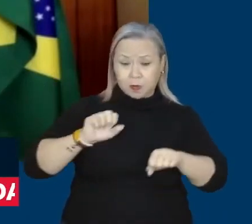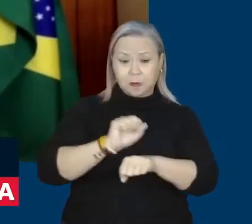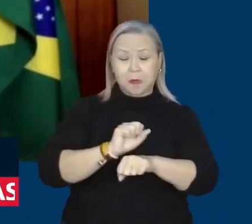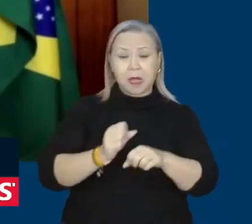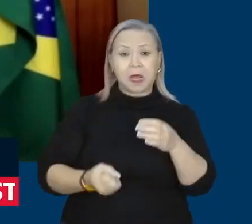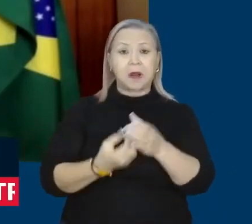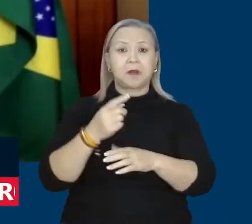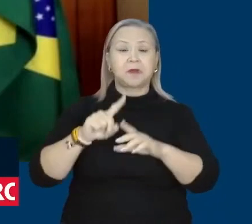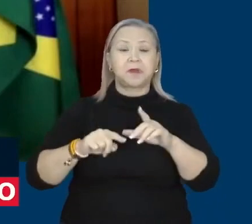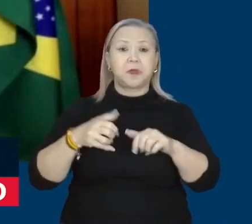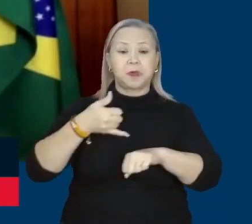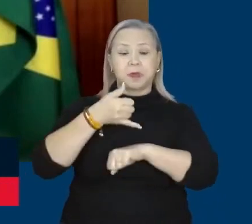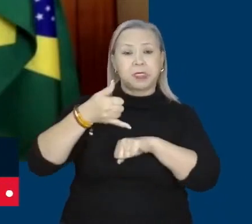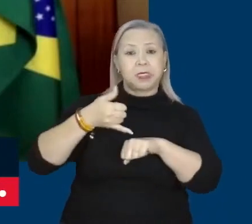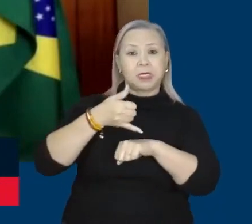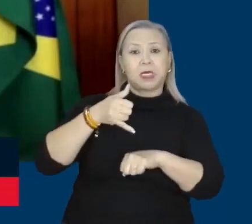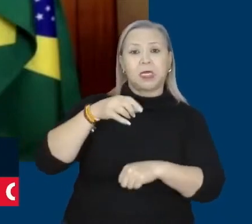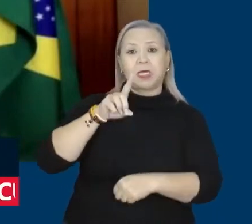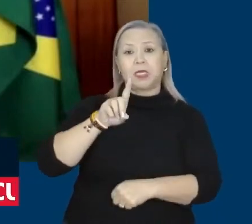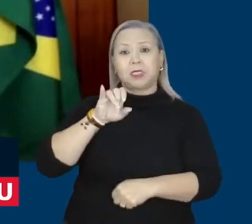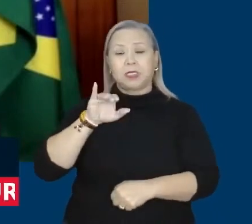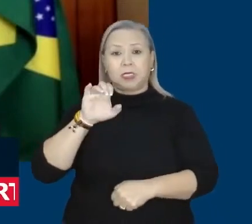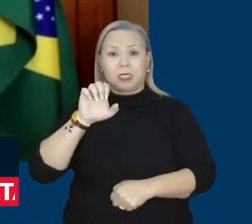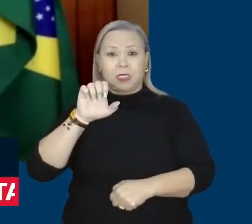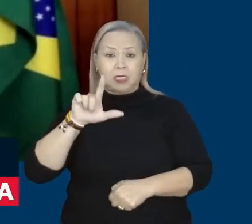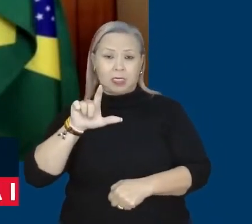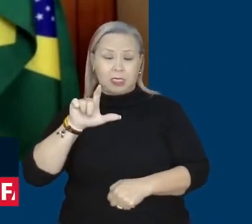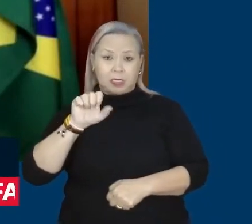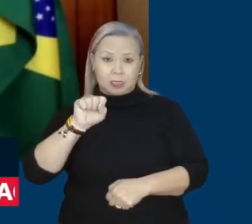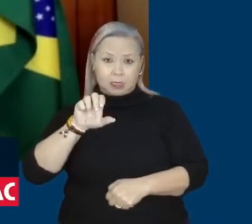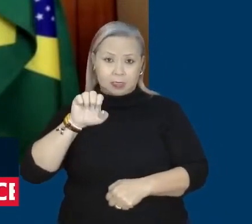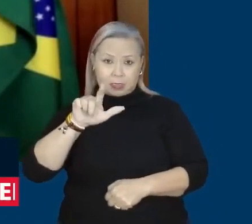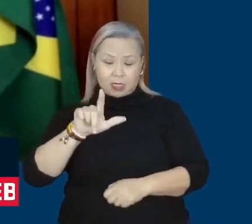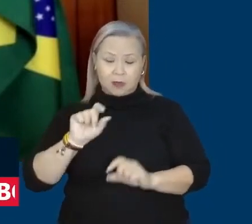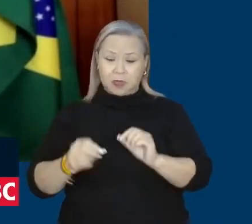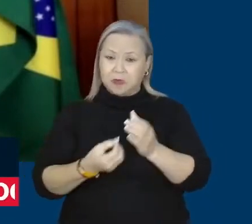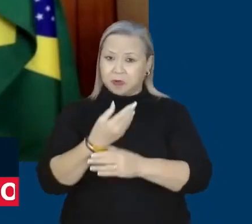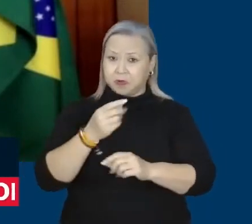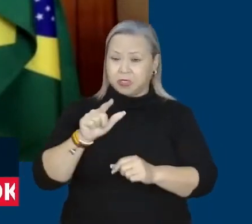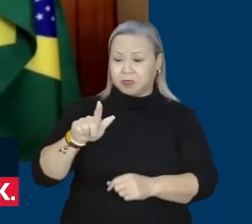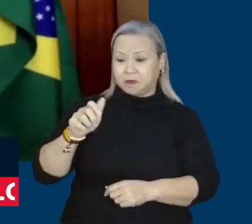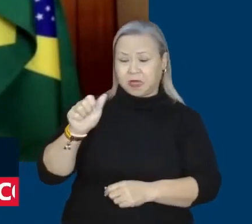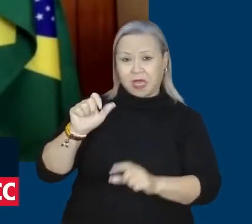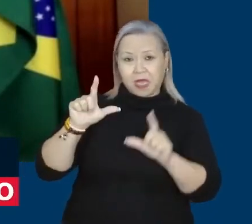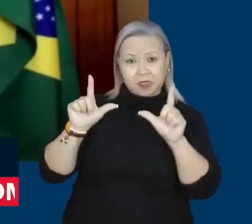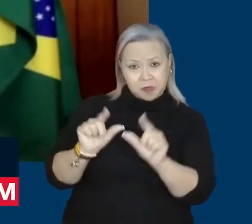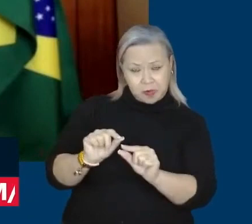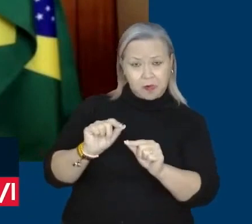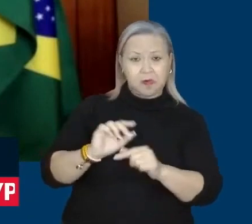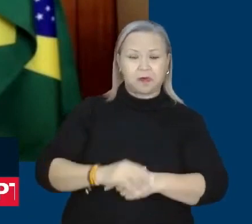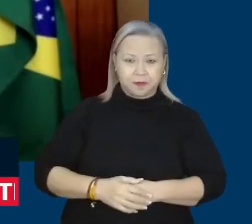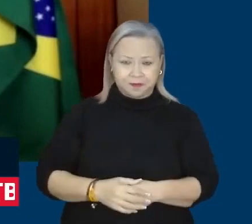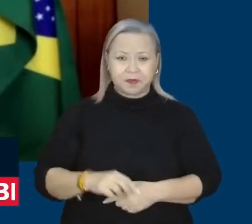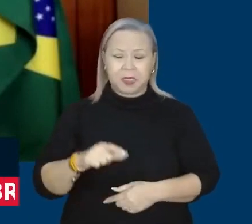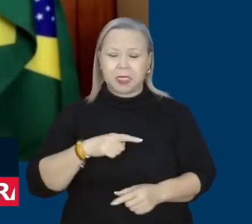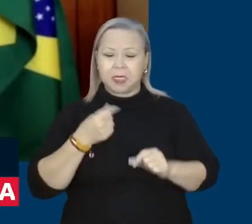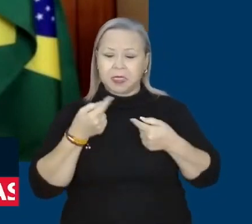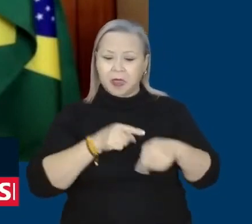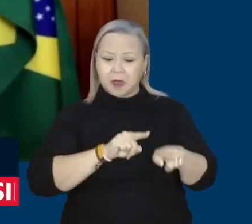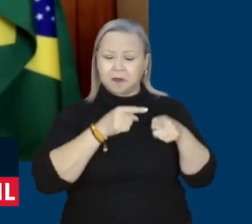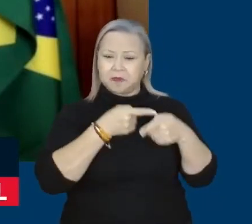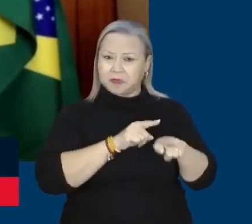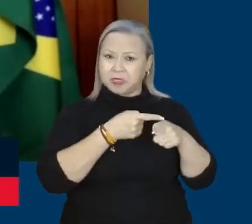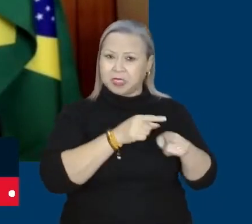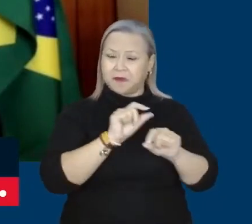produzir diesel, então nós temos aí, tem produzido muito pouco gás, então nós temos aí grandes desafios, e